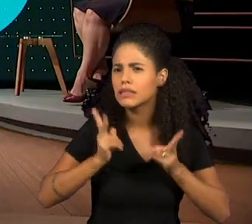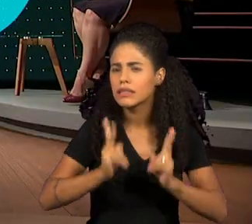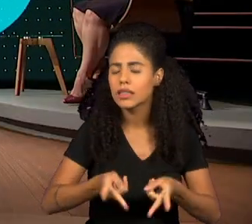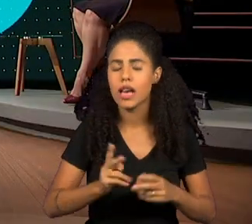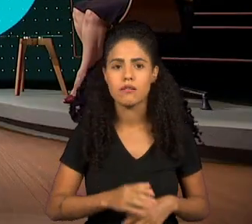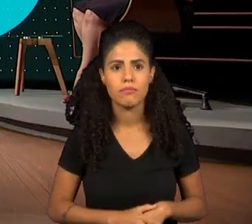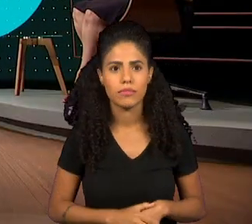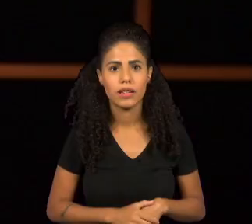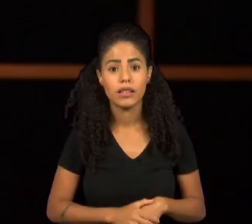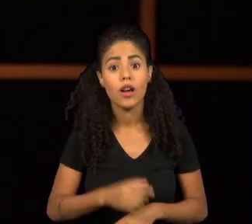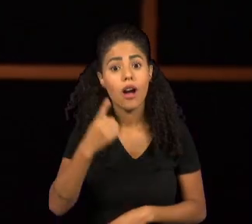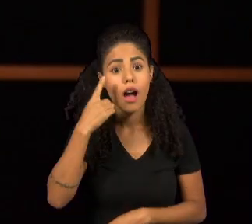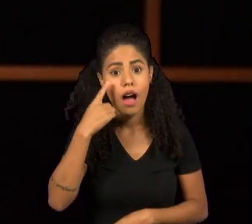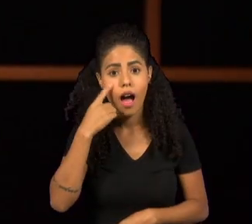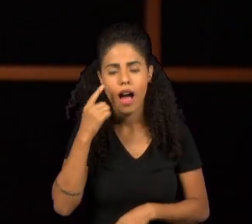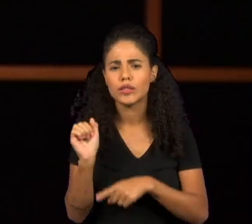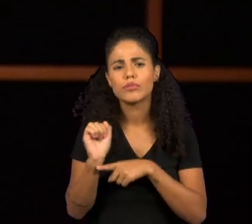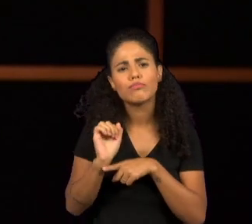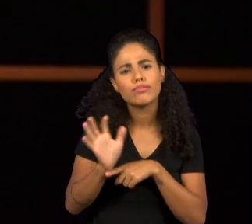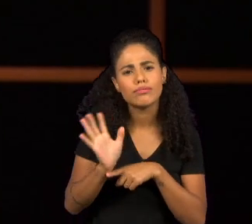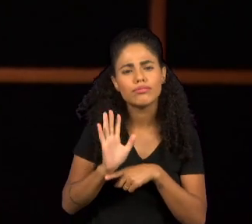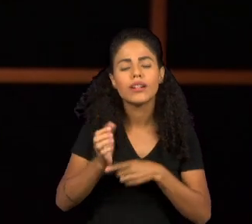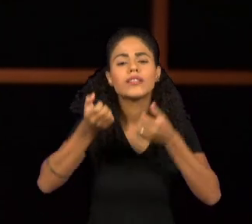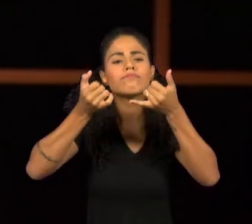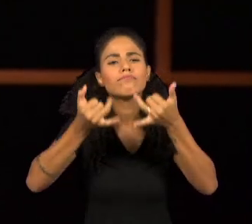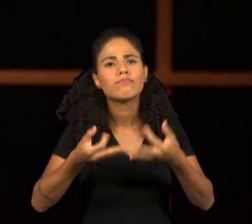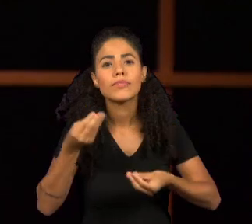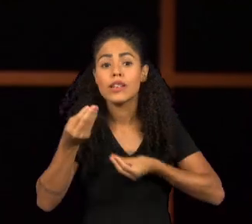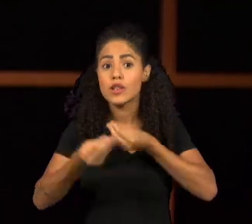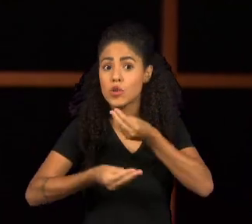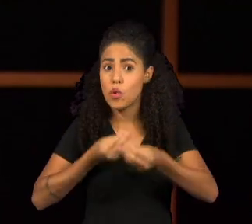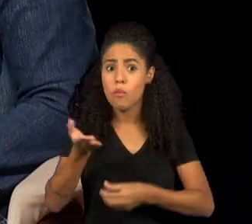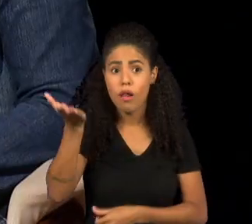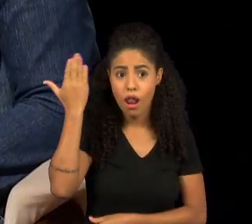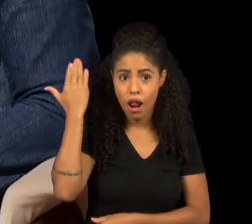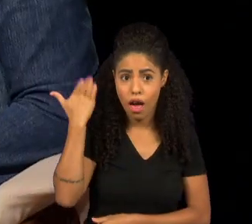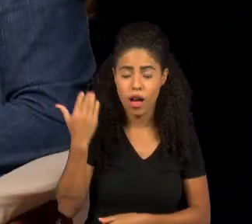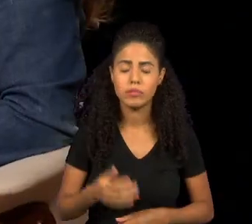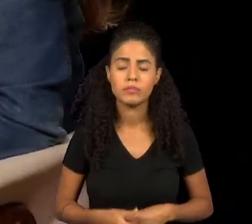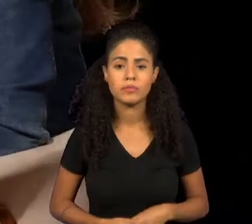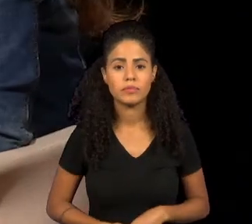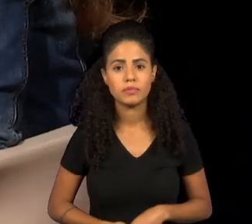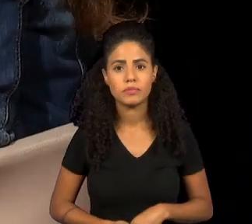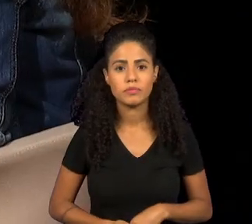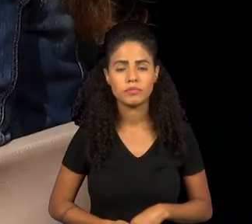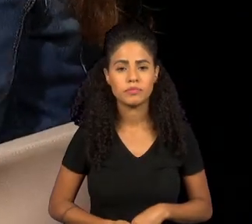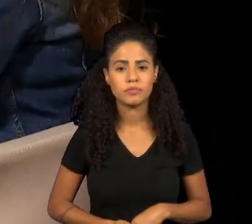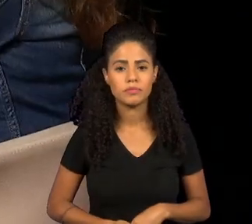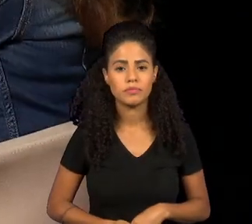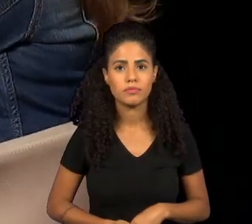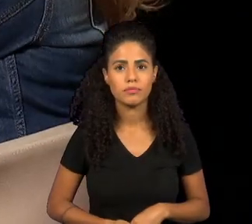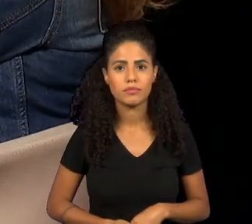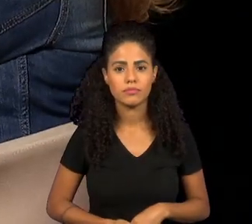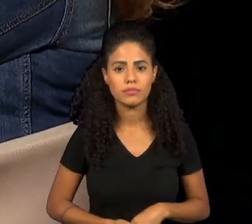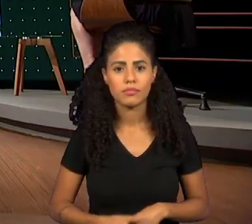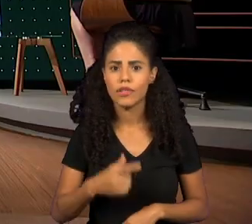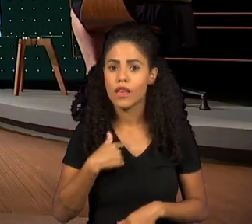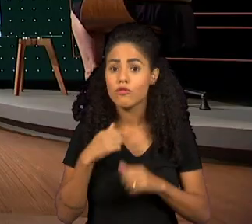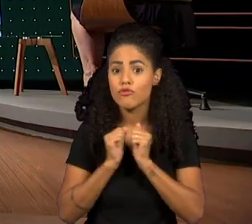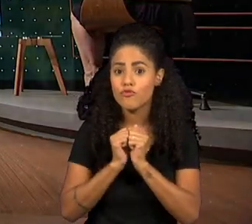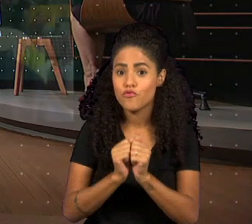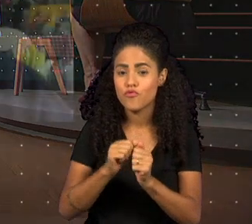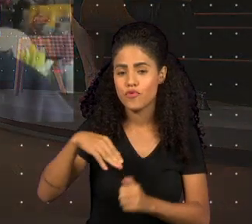só quem que te mandou umas palavras que falam um pouquinho sobre essa época. Eu e Mayara entramos